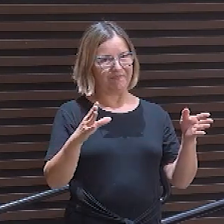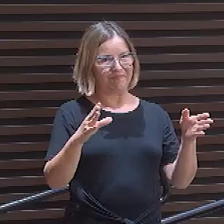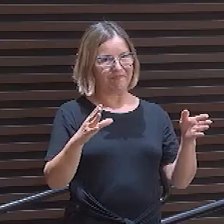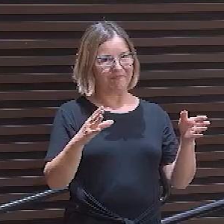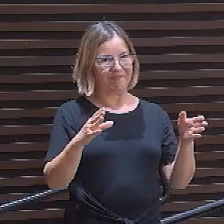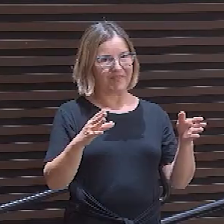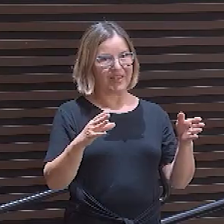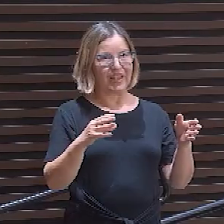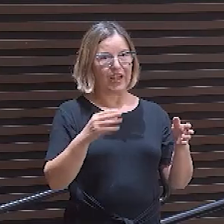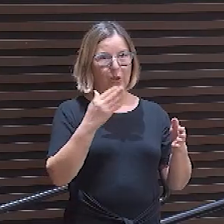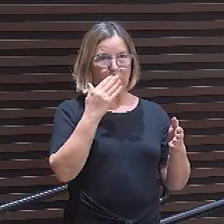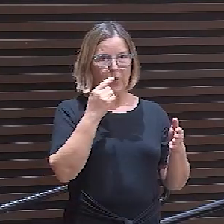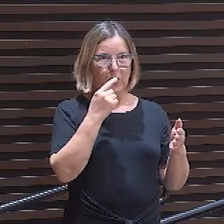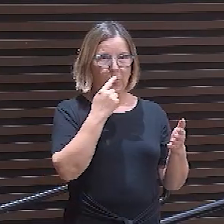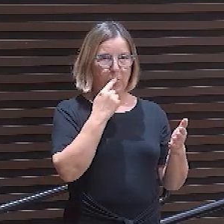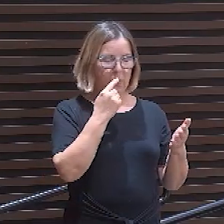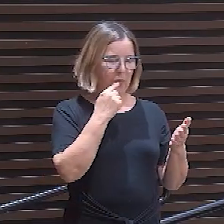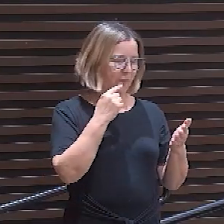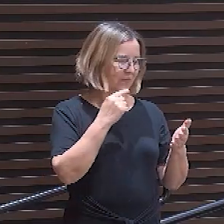passe. Ela